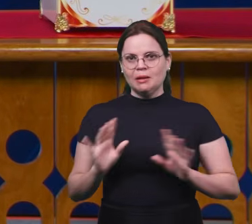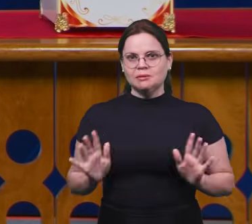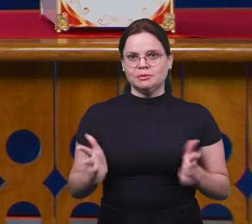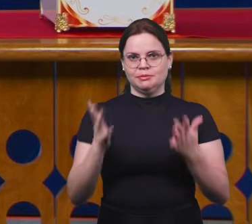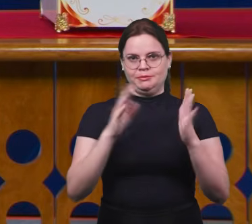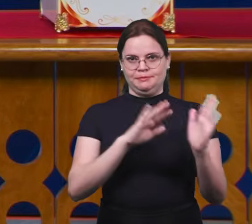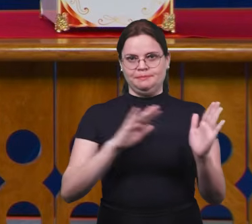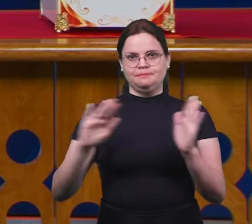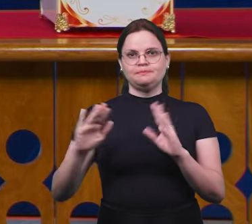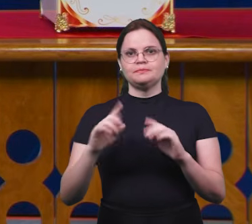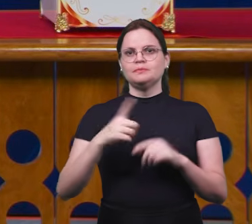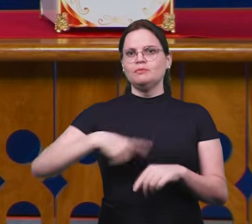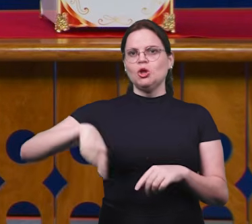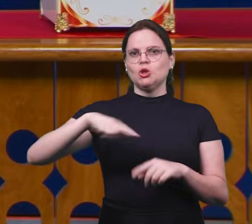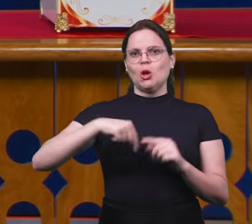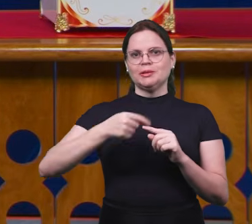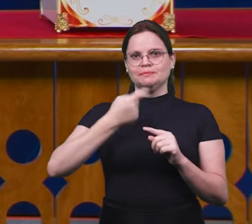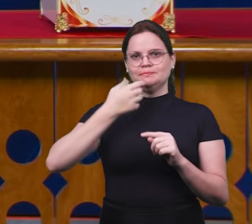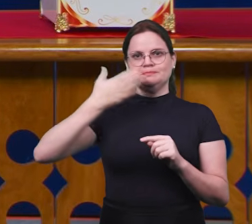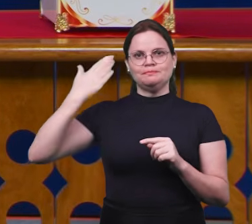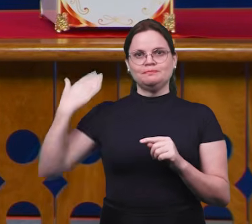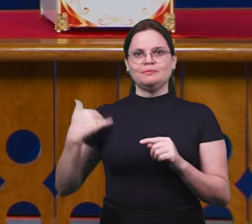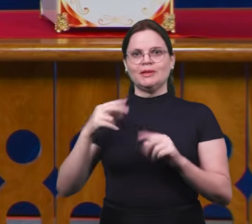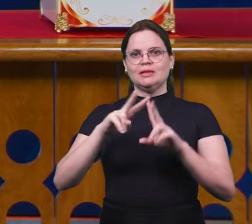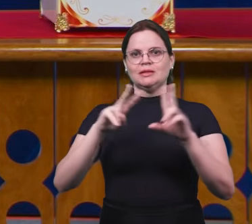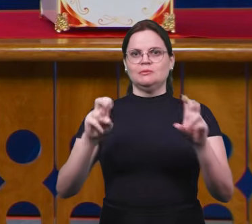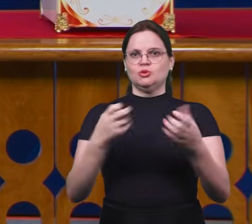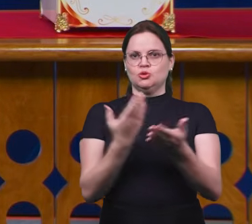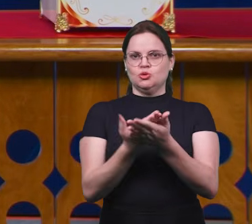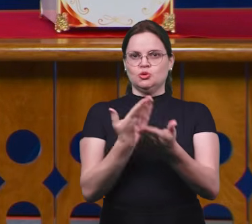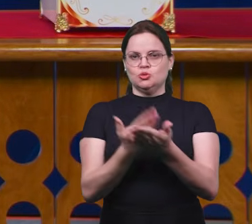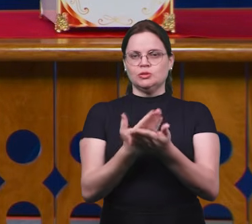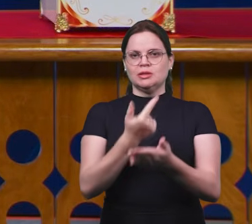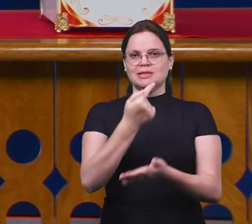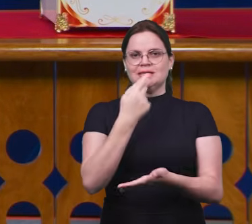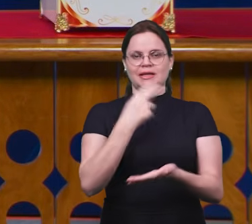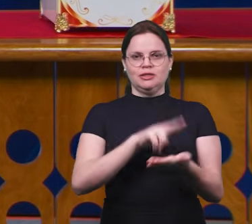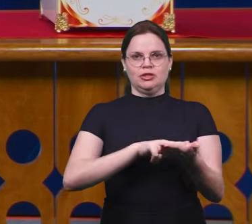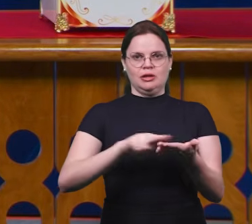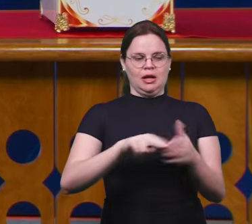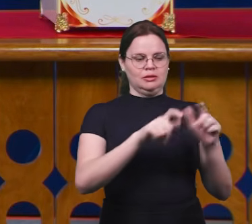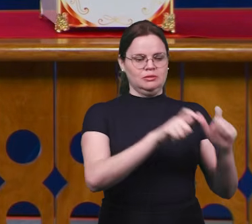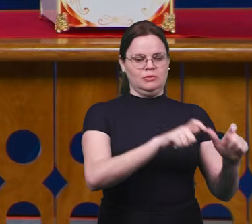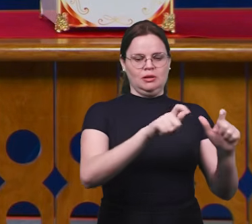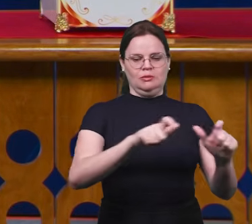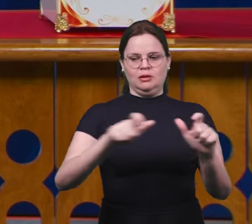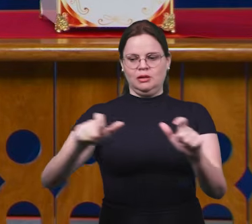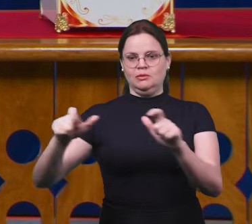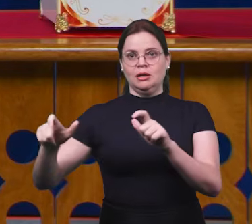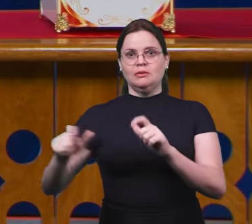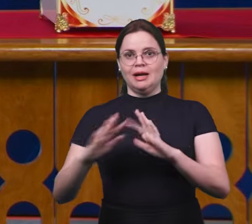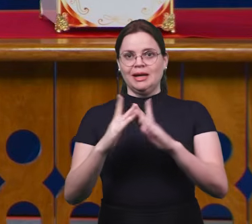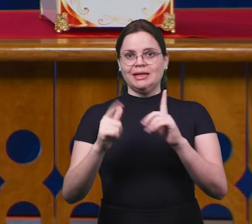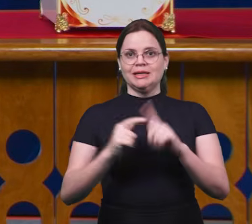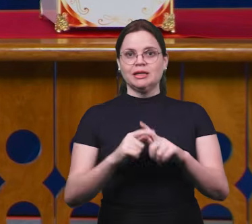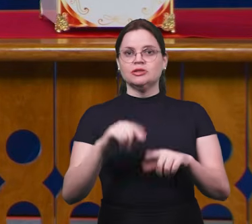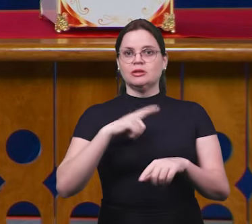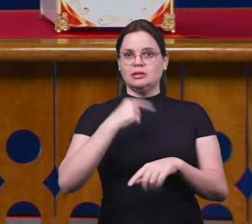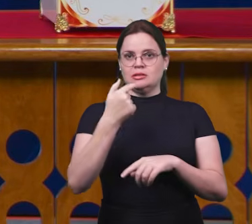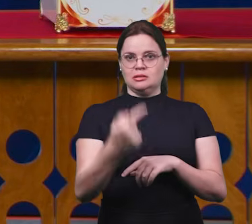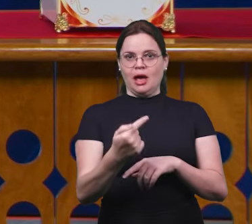dias, estávamos estudando as 7 cartas escritas às 7 igrejas, cada uma delas